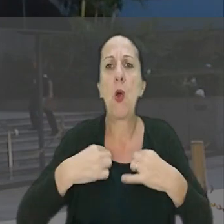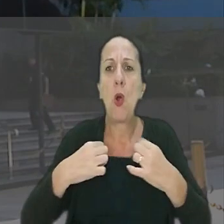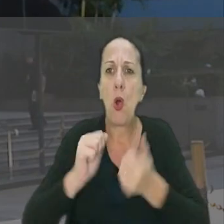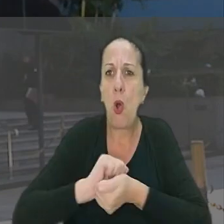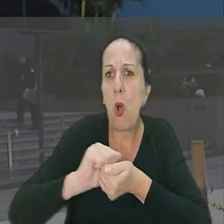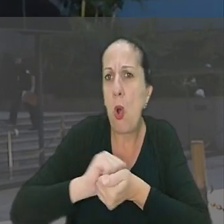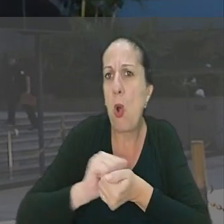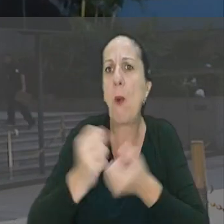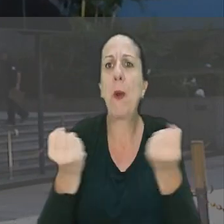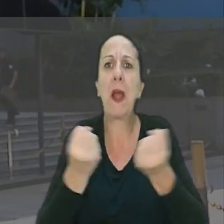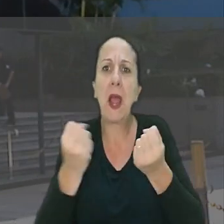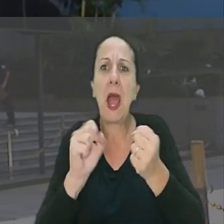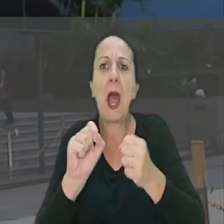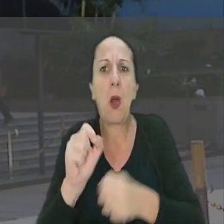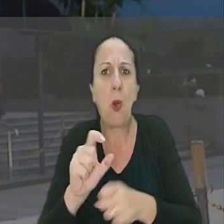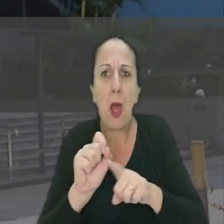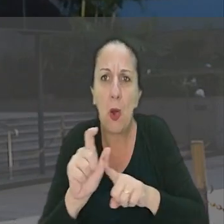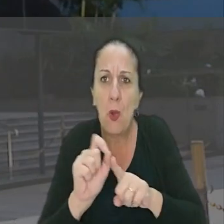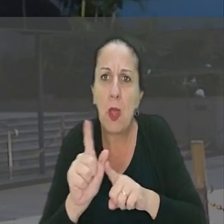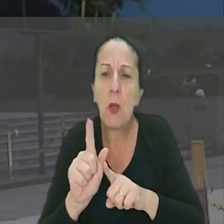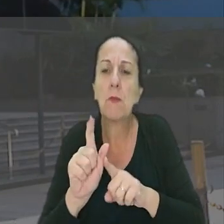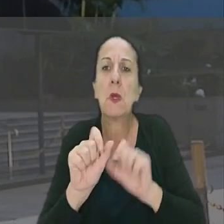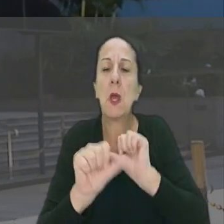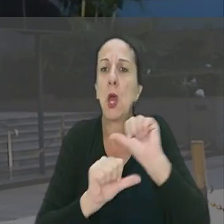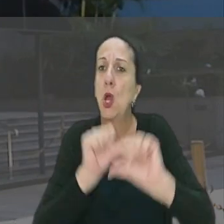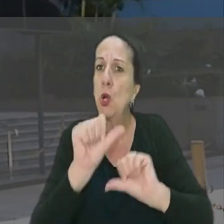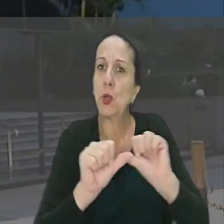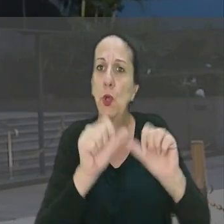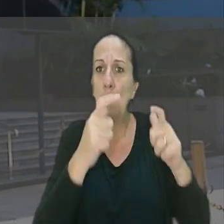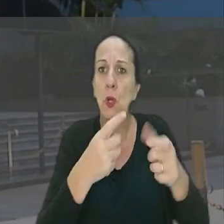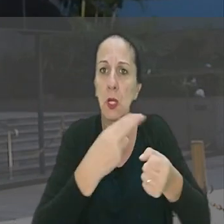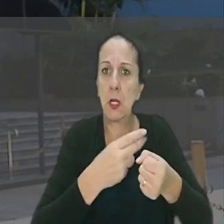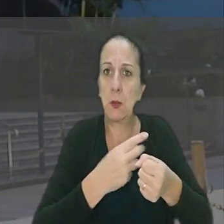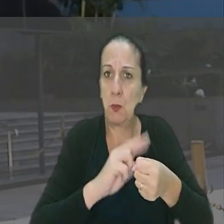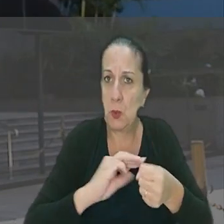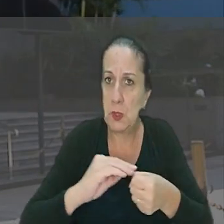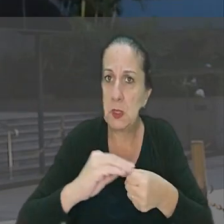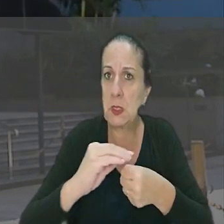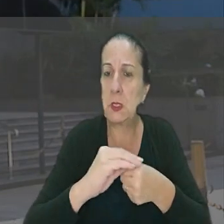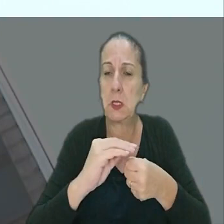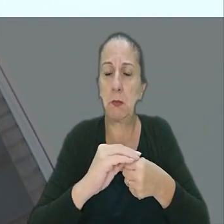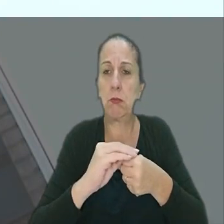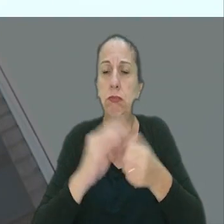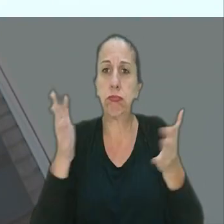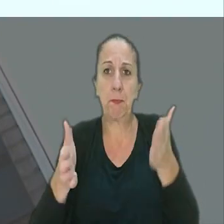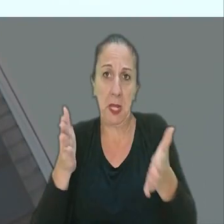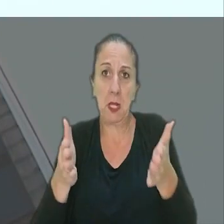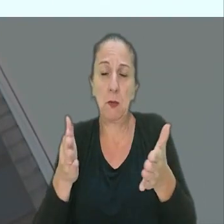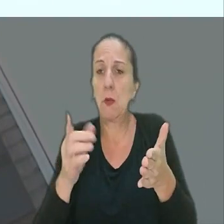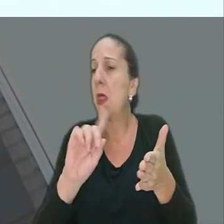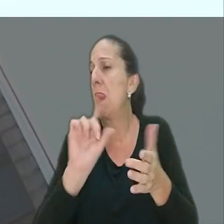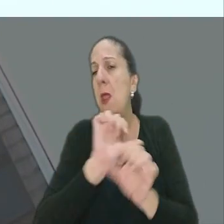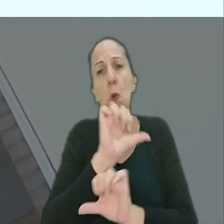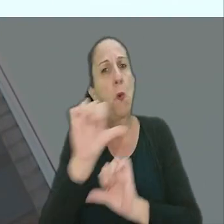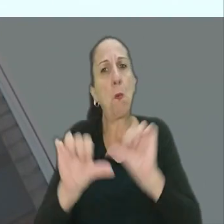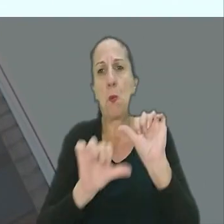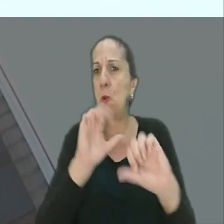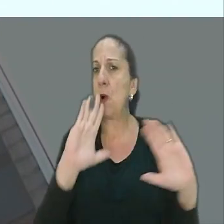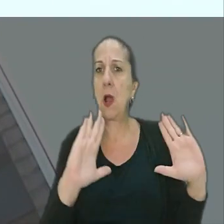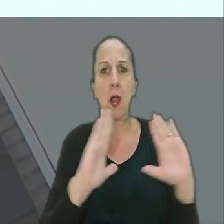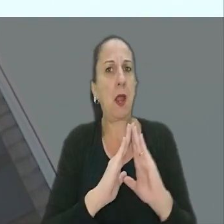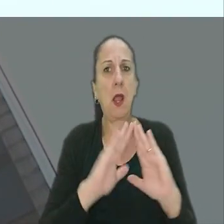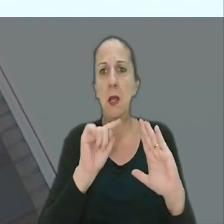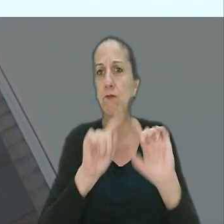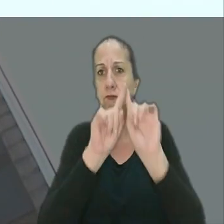lavanderia e aluguel de carro. Assim, apesar de as transferências terem caráter provisório, elas não acarretaram a mudança